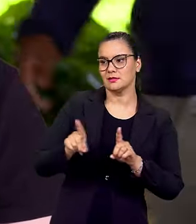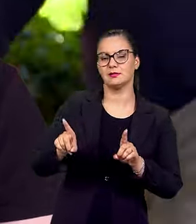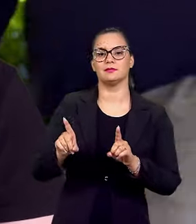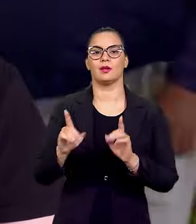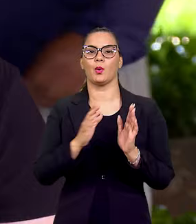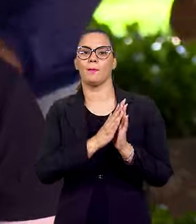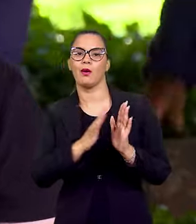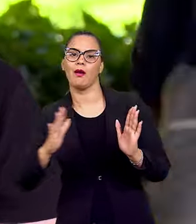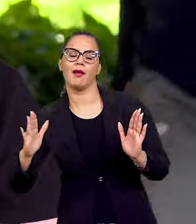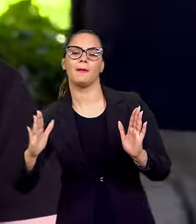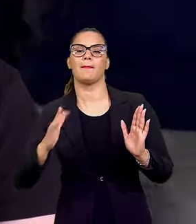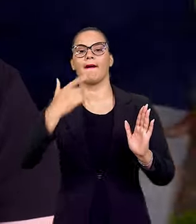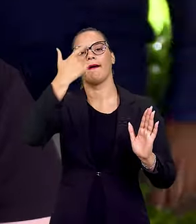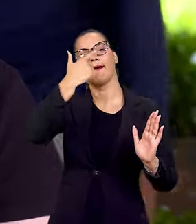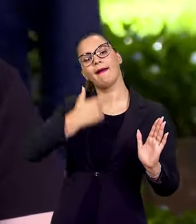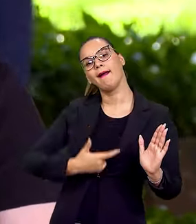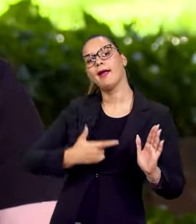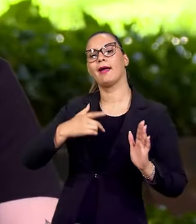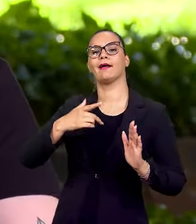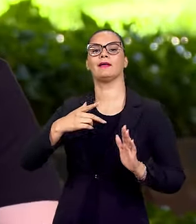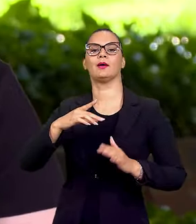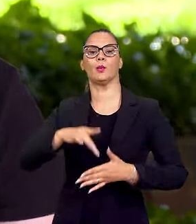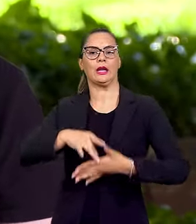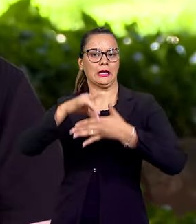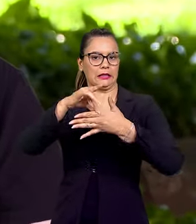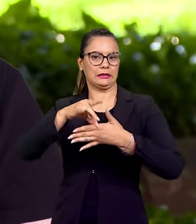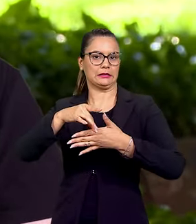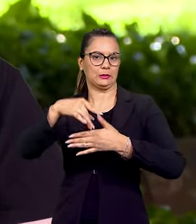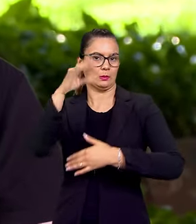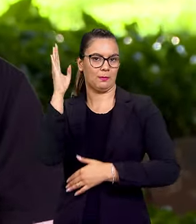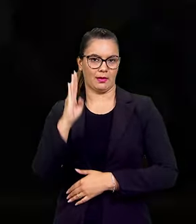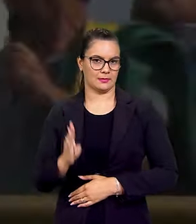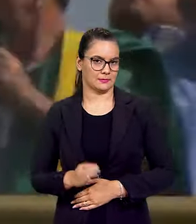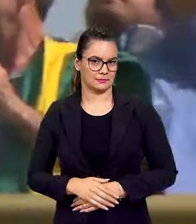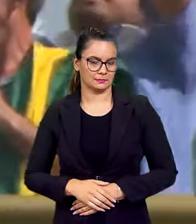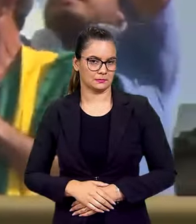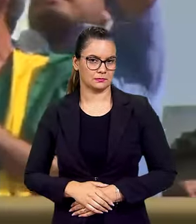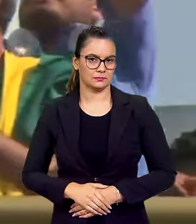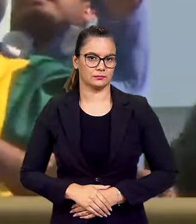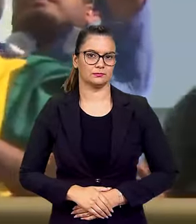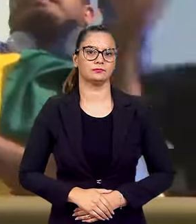fazia parte do programa de ser um chefe de Estado.